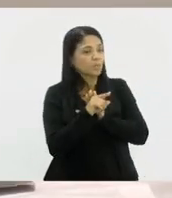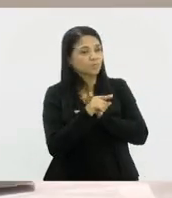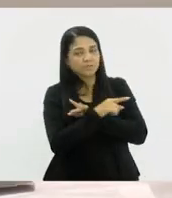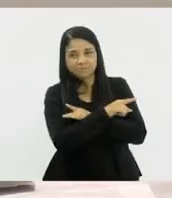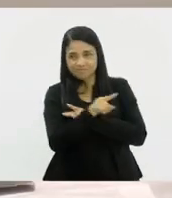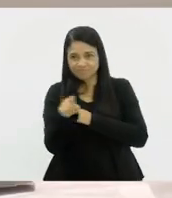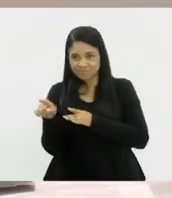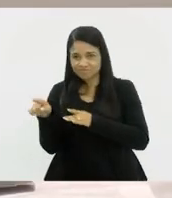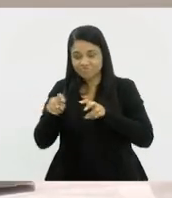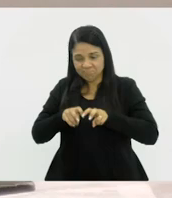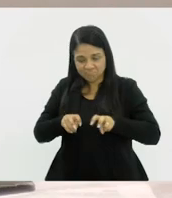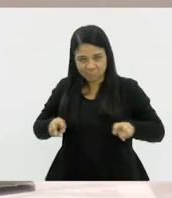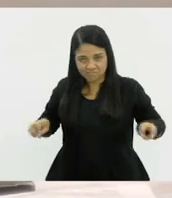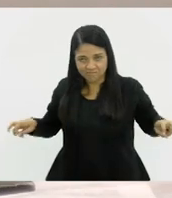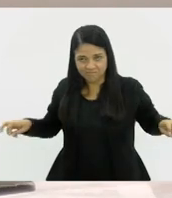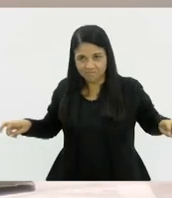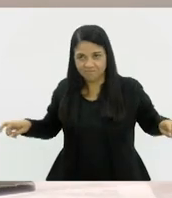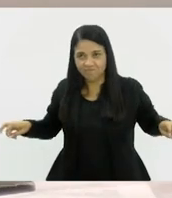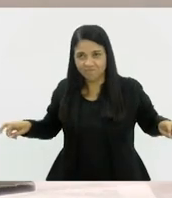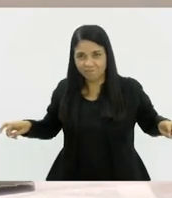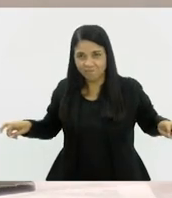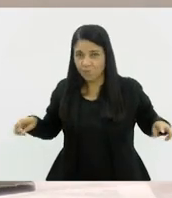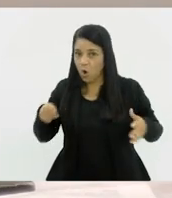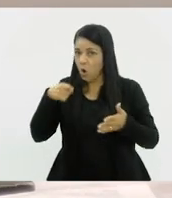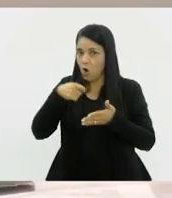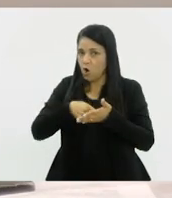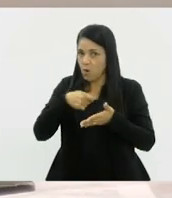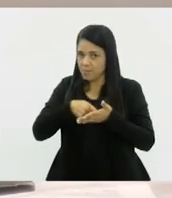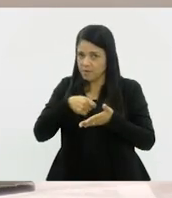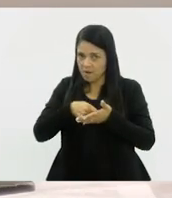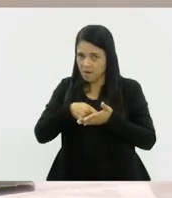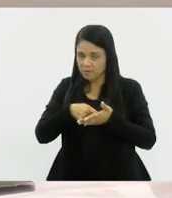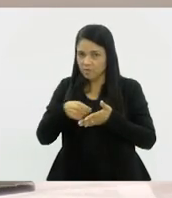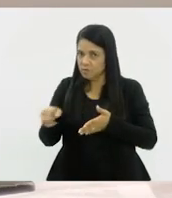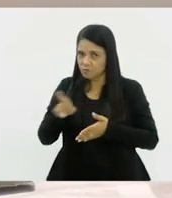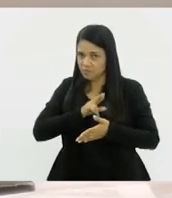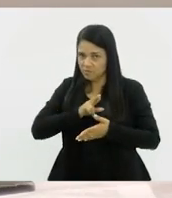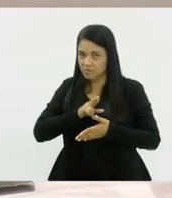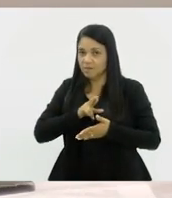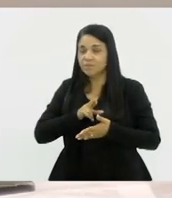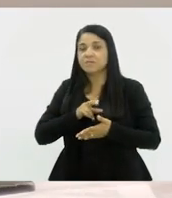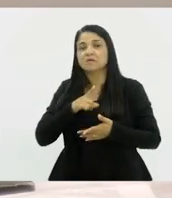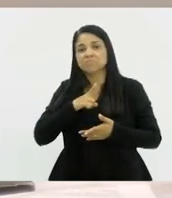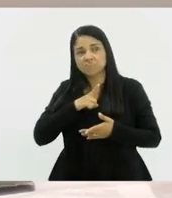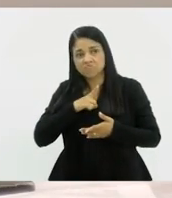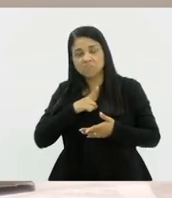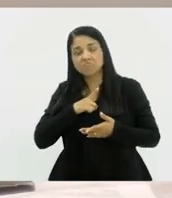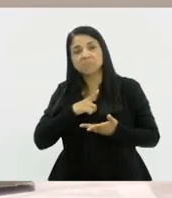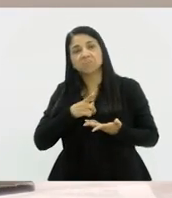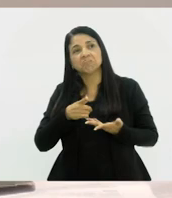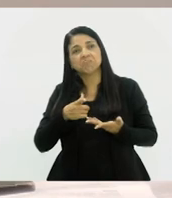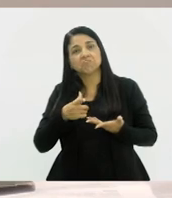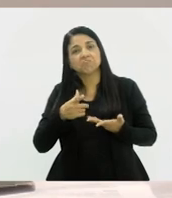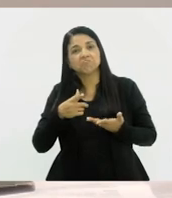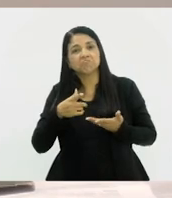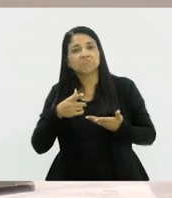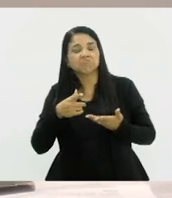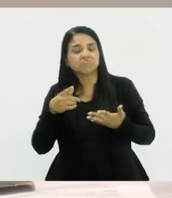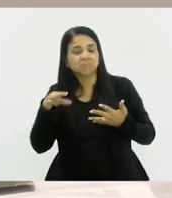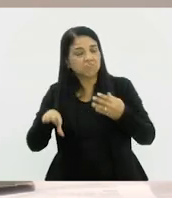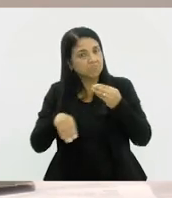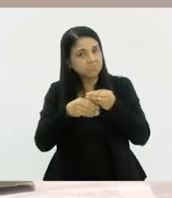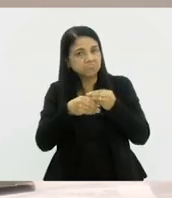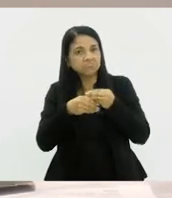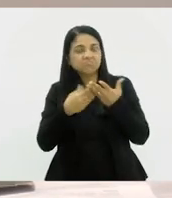integrantes da mesa Como eu disse não é obrigado querem fazer alguma consideração que julgam que